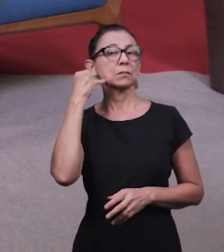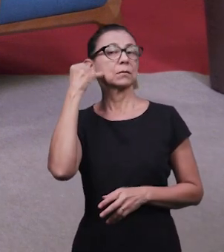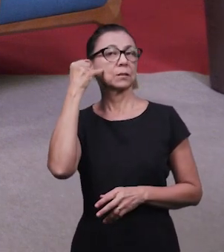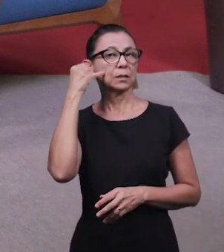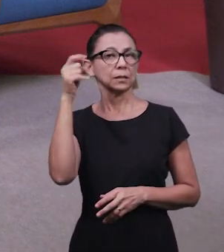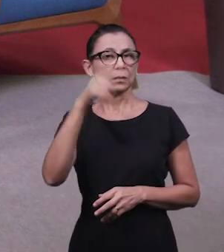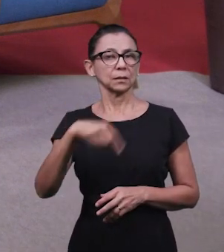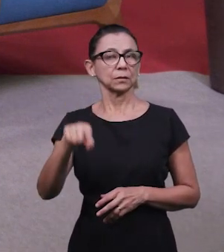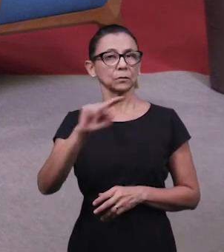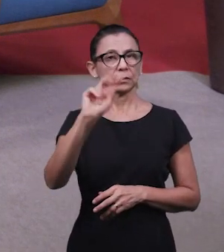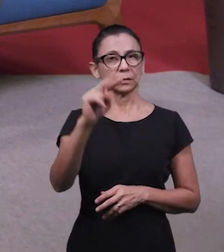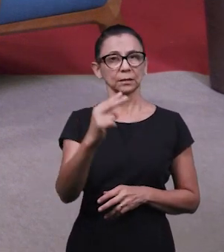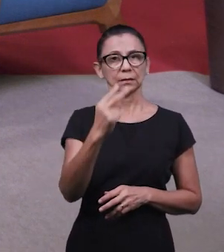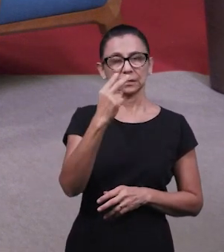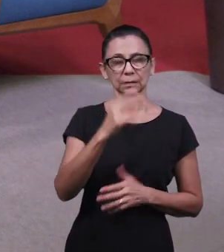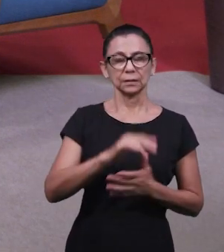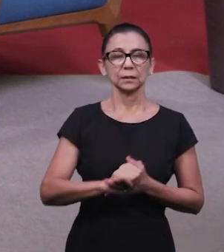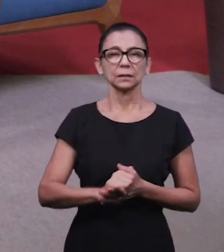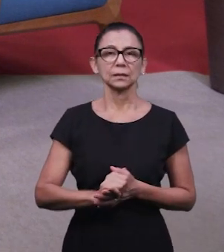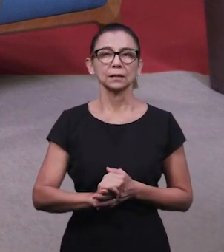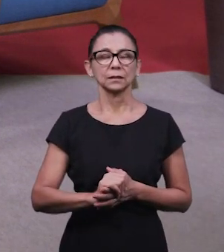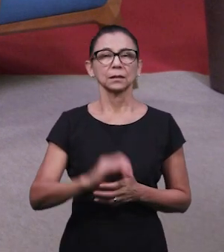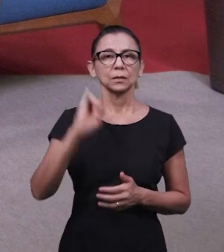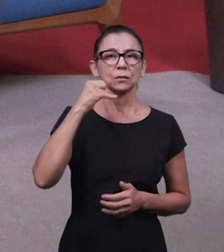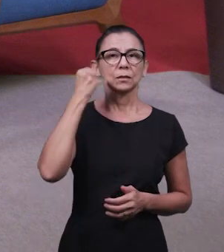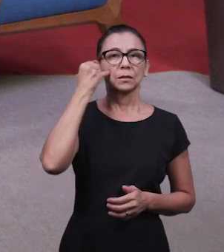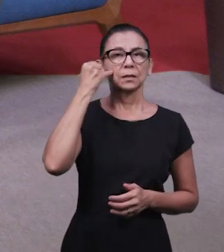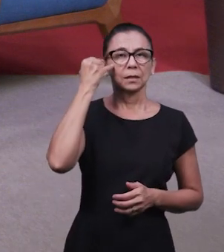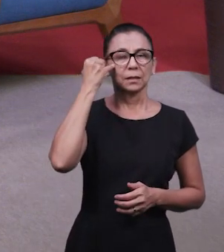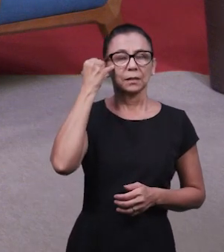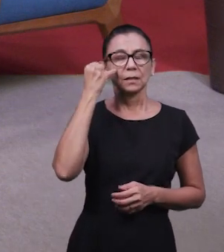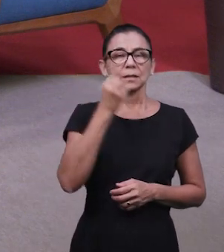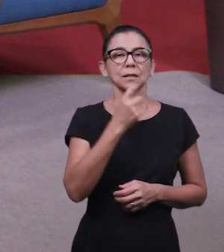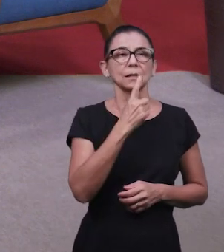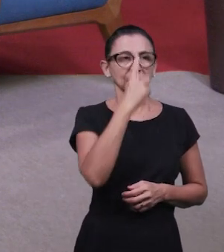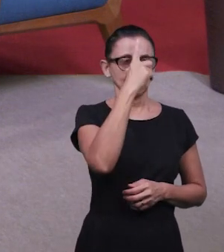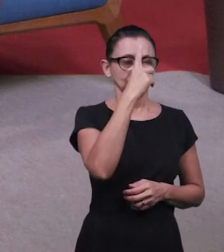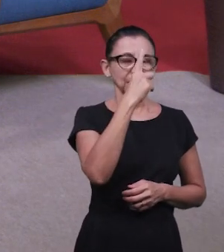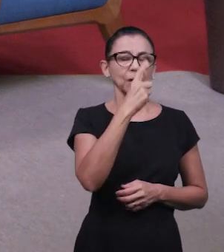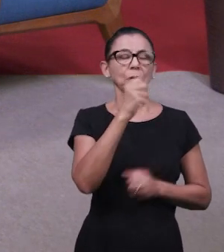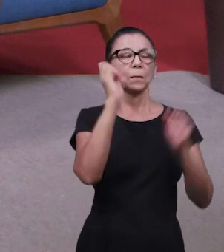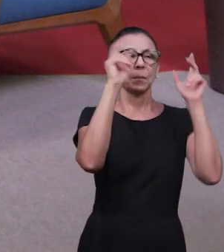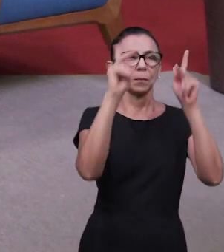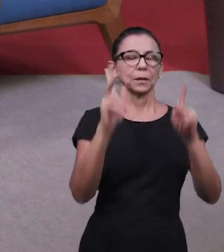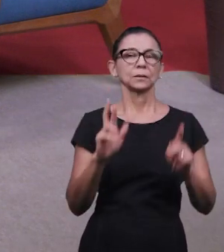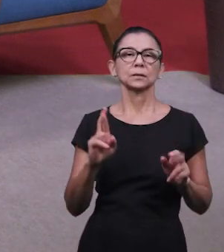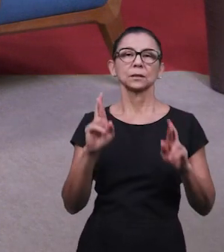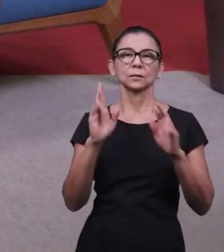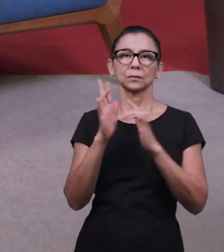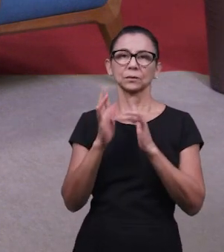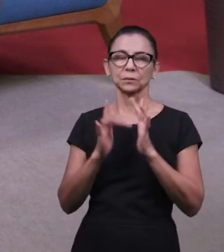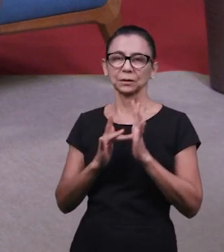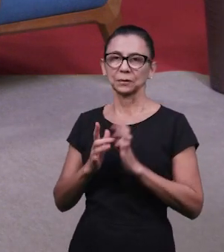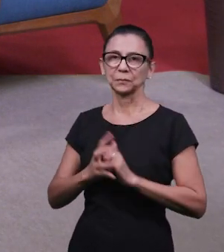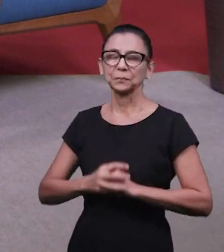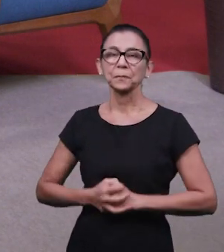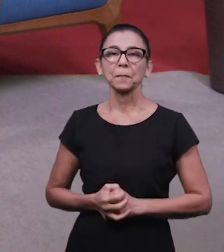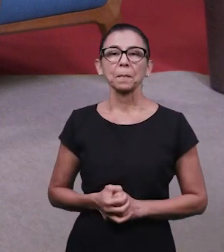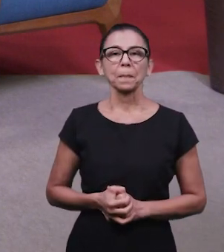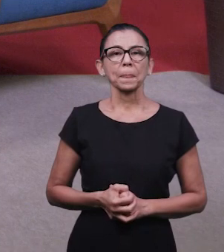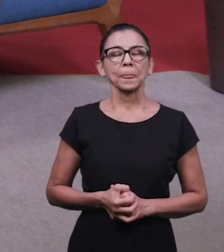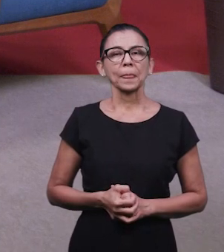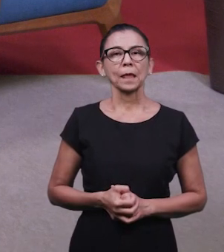uma vez estão comigo aqui os pastores Daniel Moreira e Sérgio Souza. Daniel, Sérgio, a paz do Senhor. Jesus, a